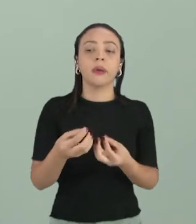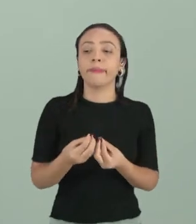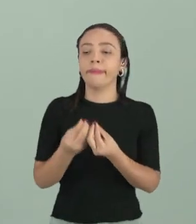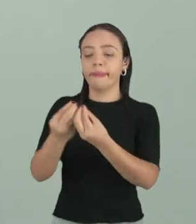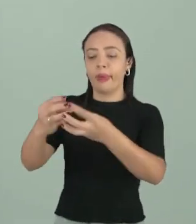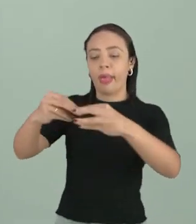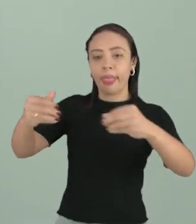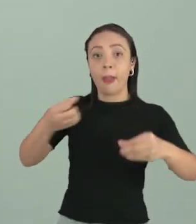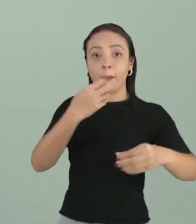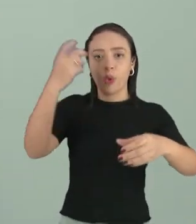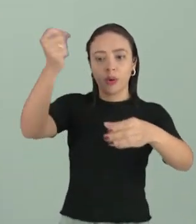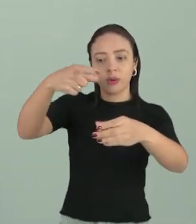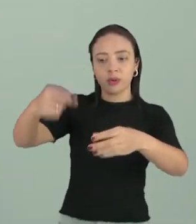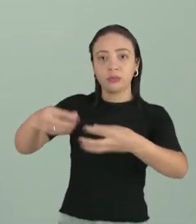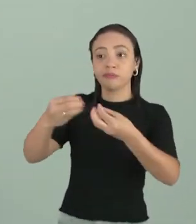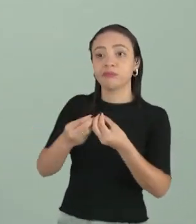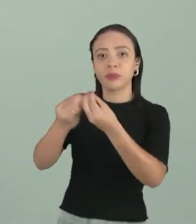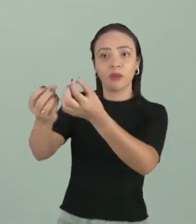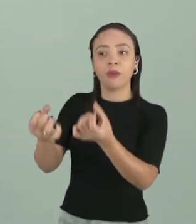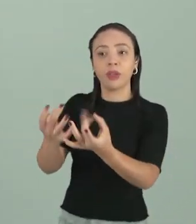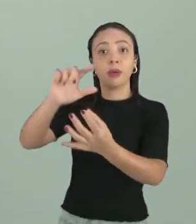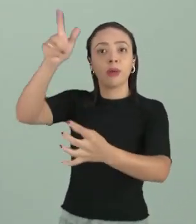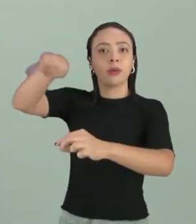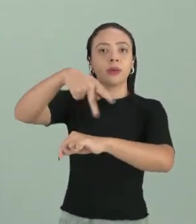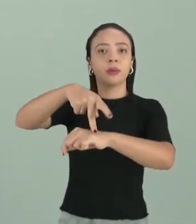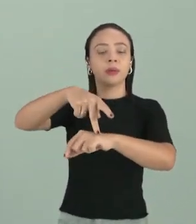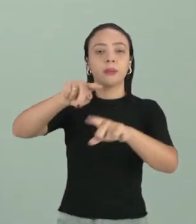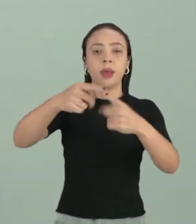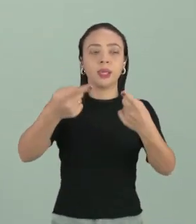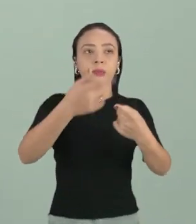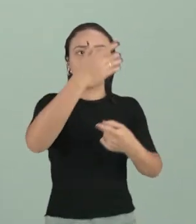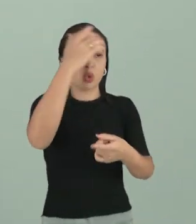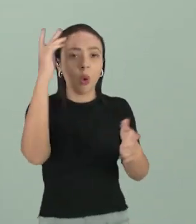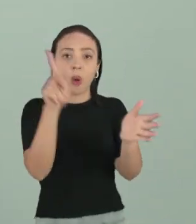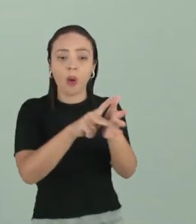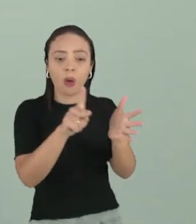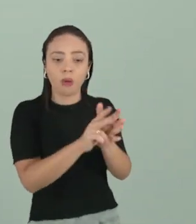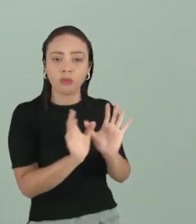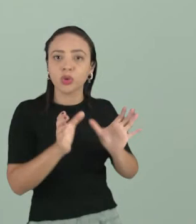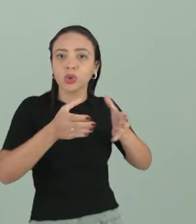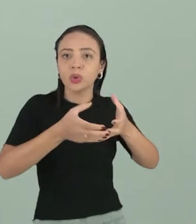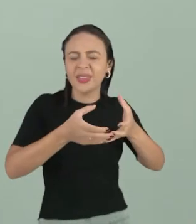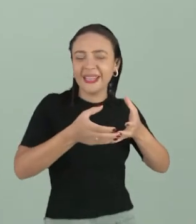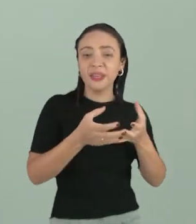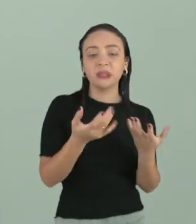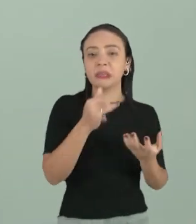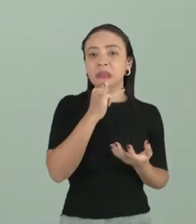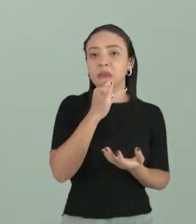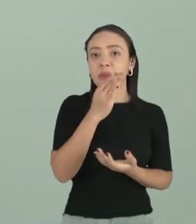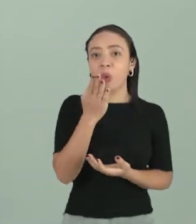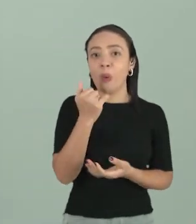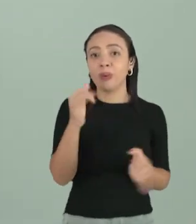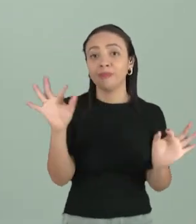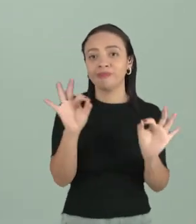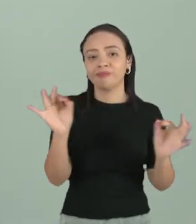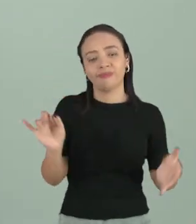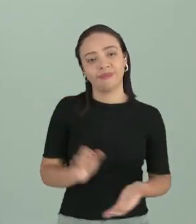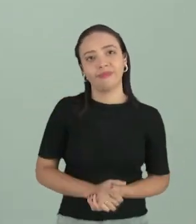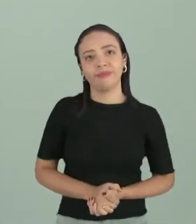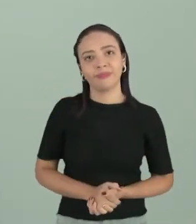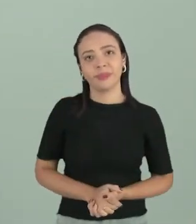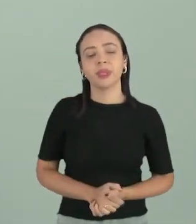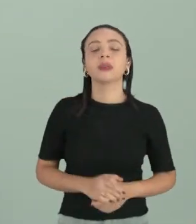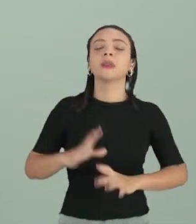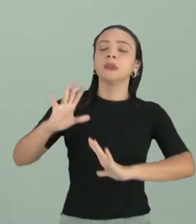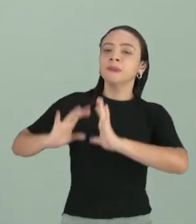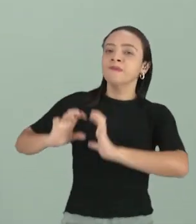dos estrangeiros, enquanto que pessoas da própria comunidade da cidade não têm nem sequer o que comer. E aí o